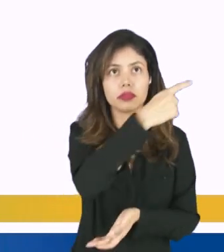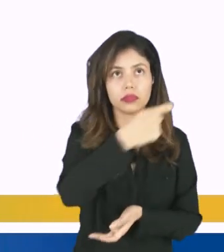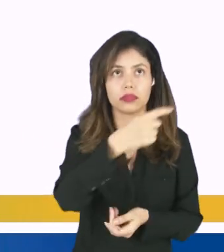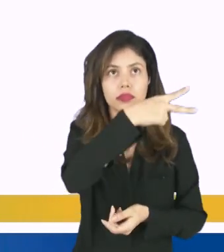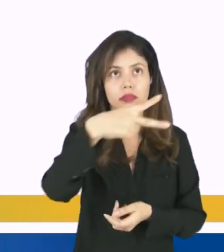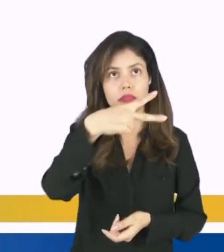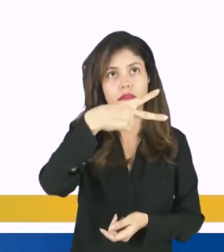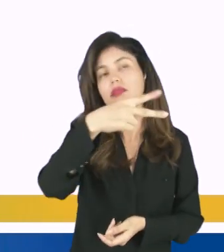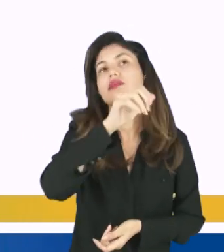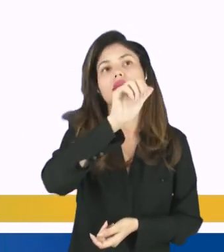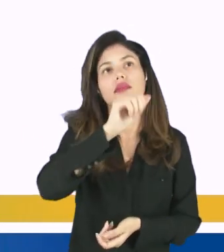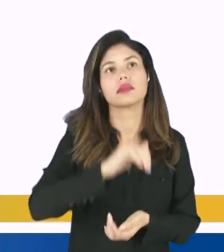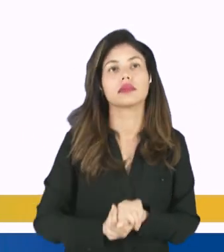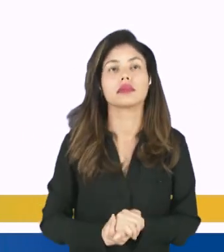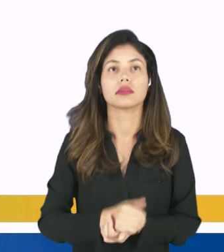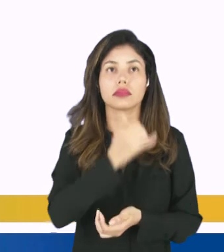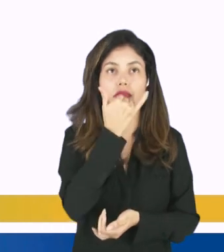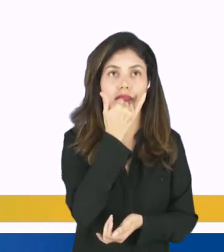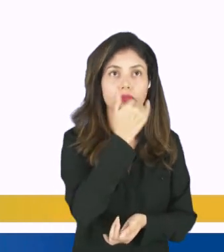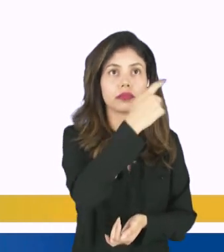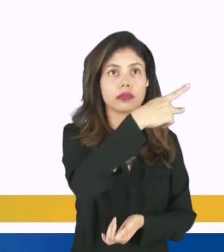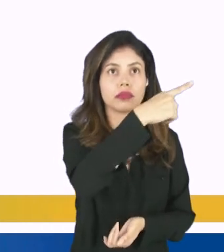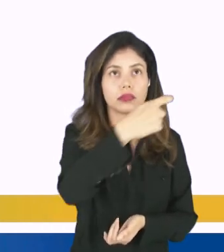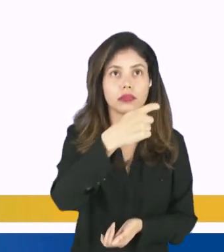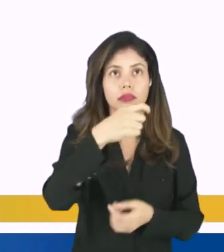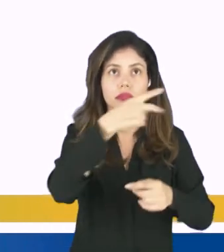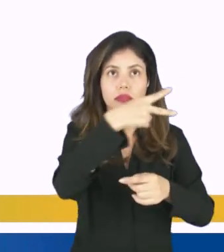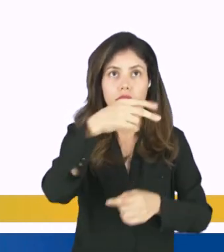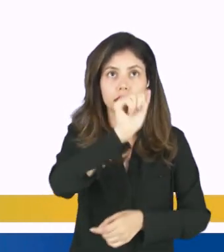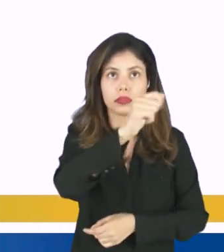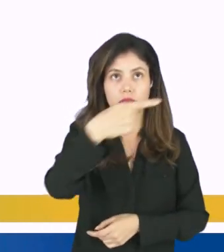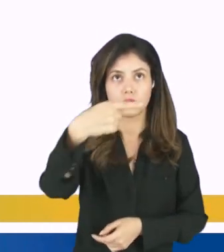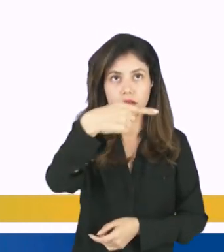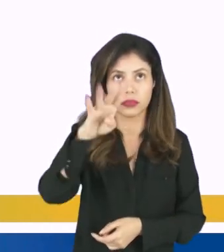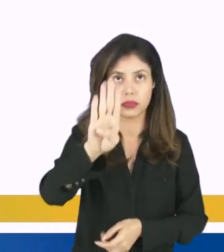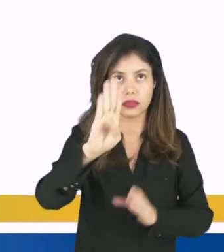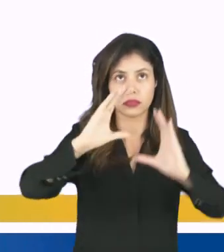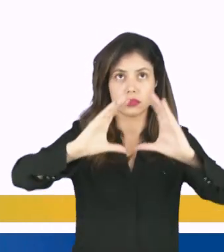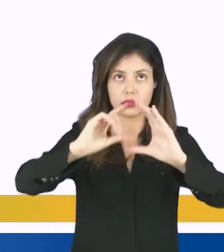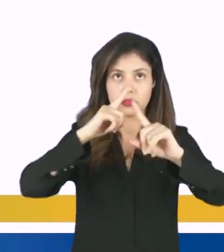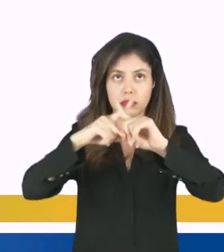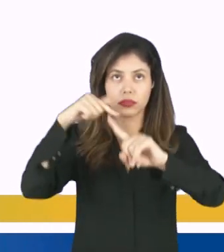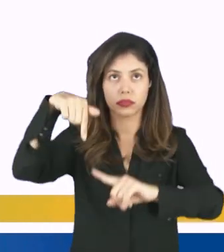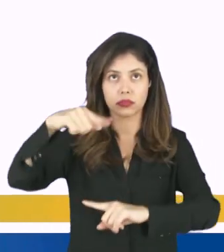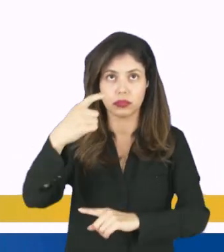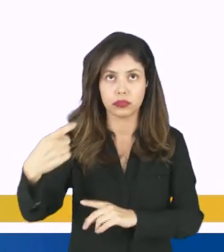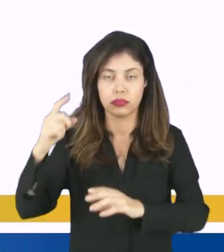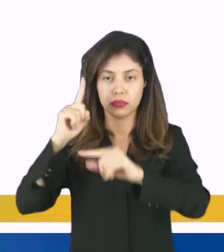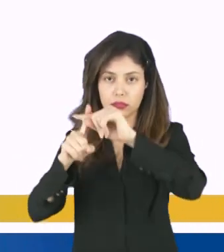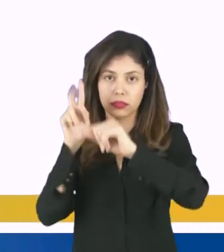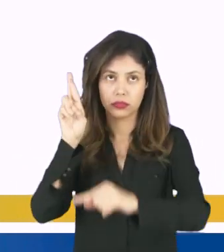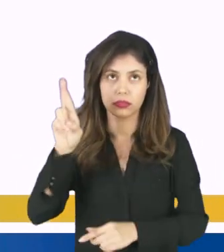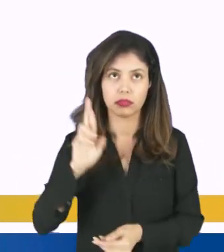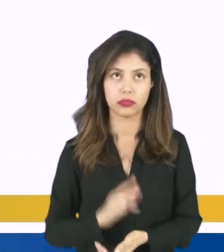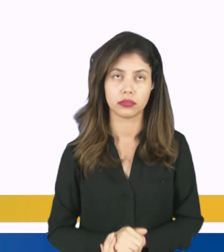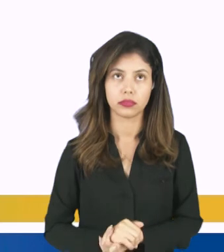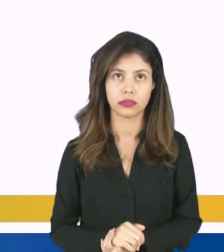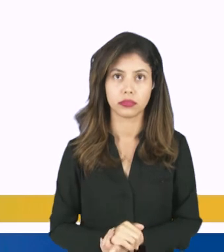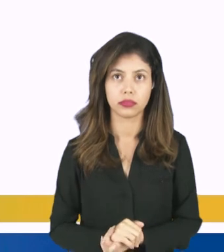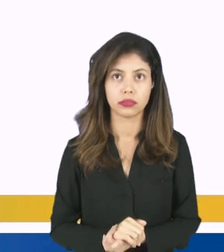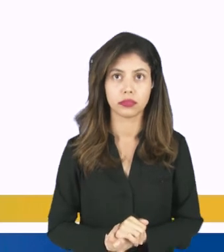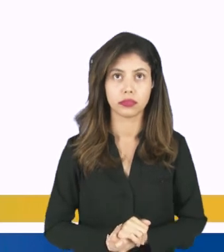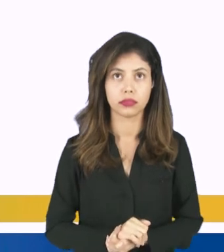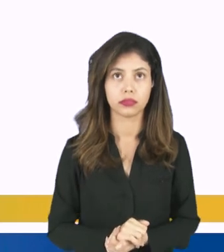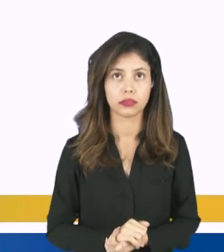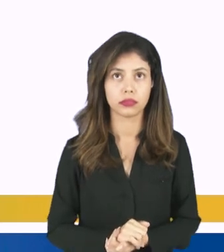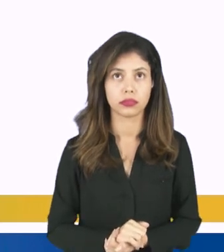R. E aí nós vamos chegar ao resto do polinômio, que é igual a P de B